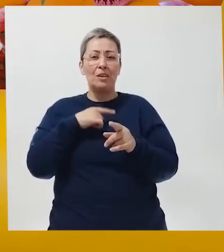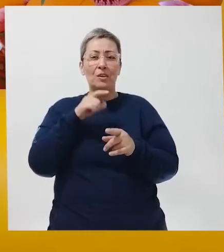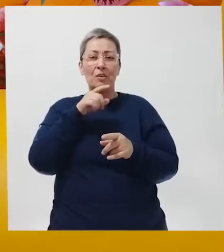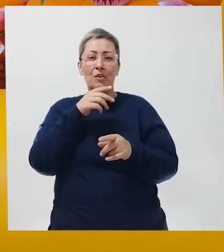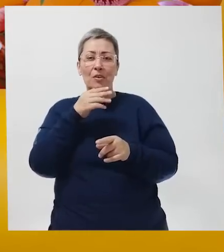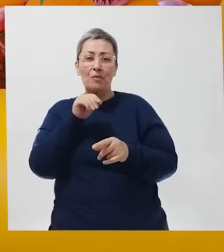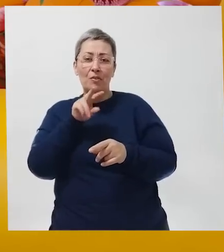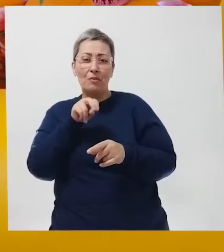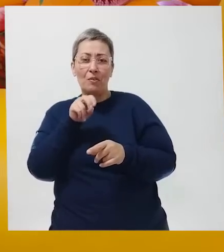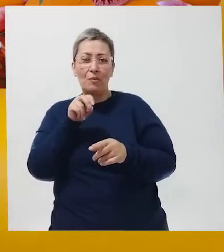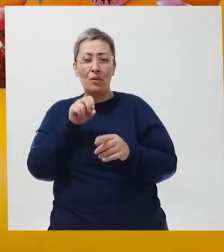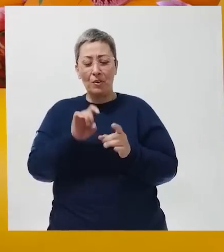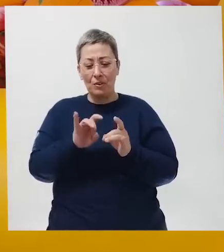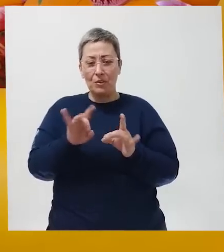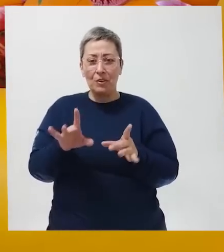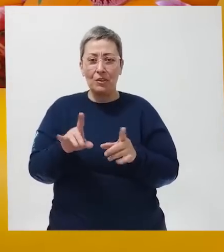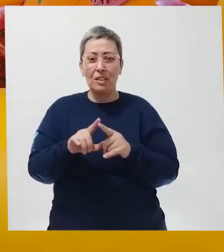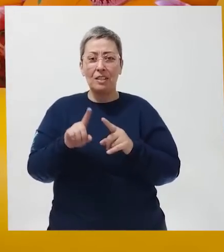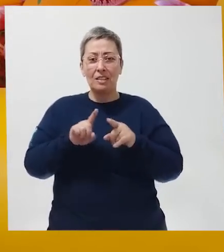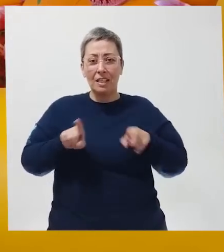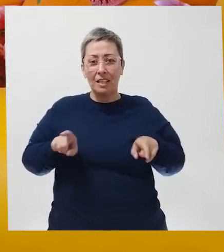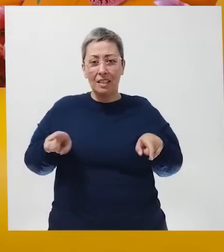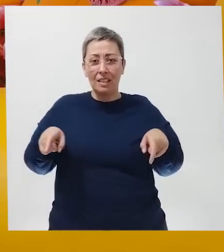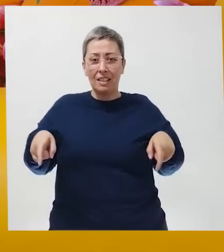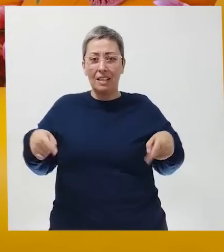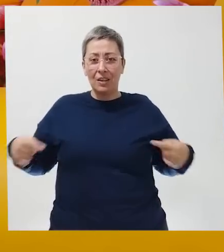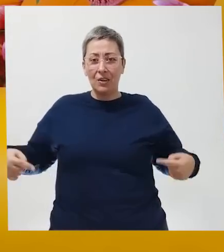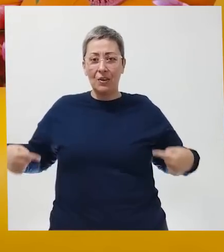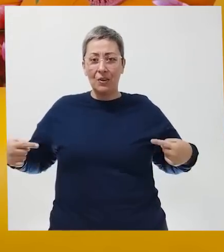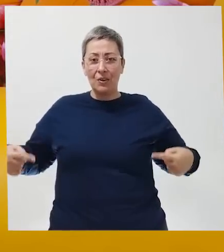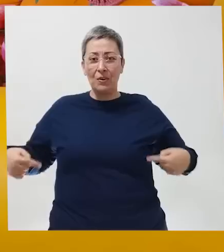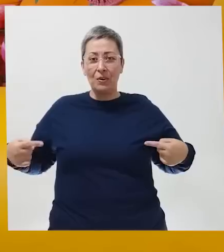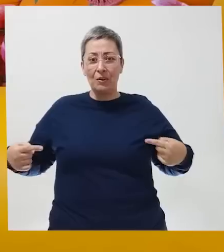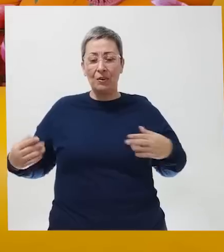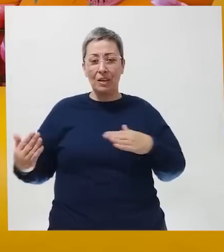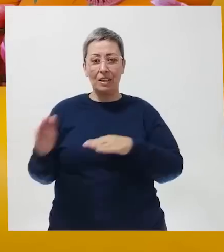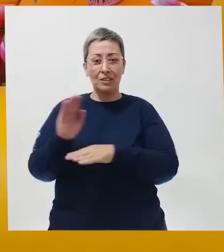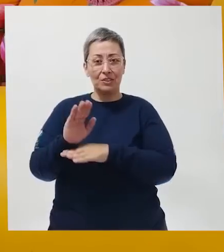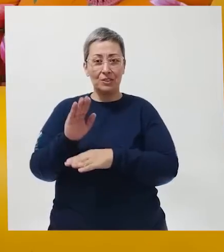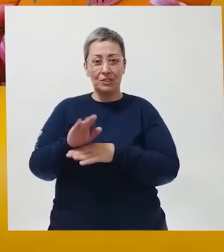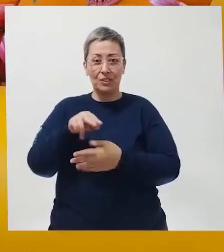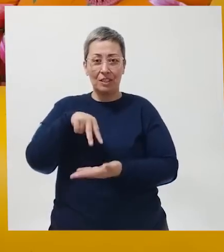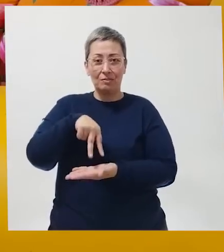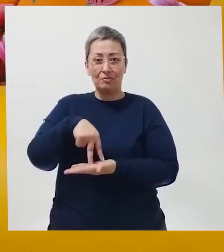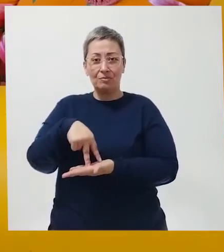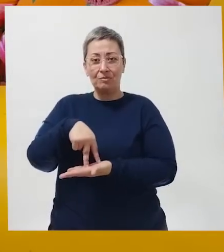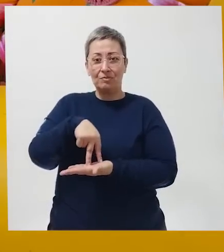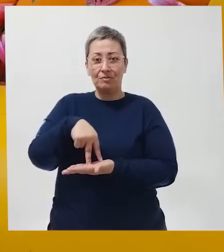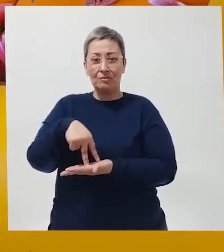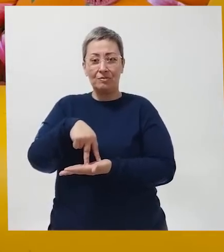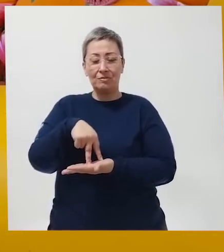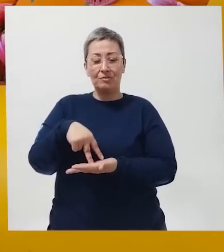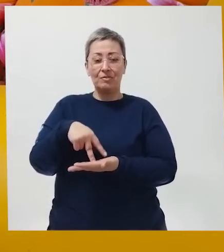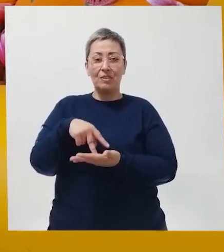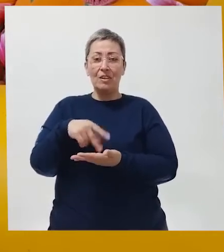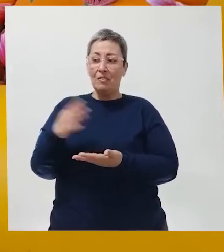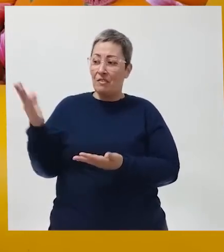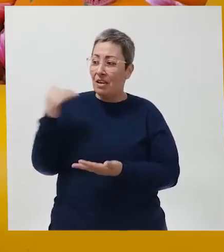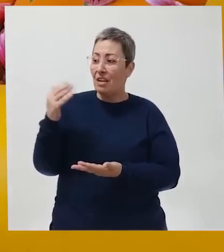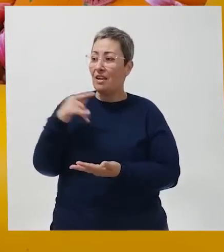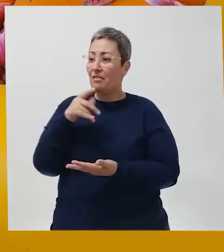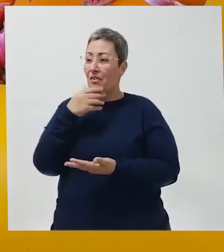é seguro. Mesmo se o avô soltá-lo, há aquelas pequenas rodinhas laterais para auxiliar